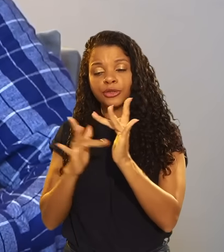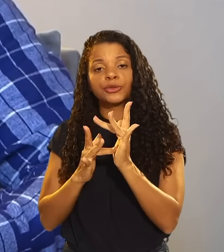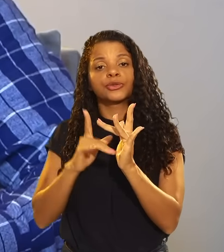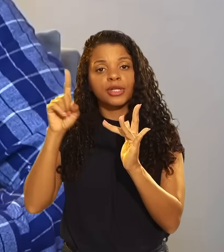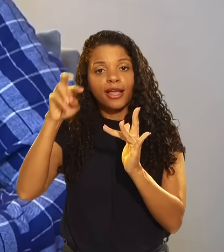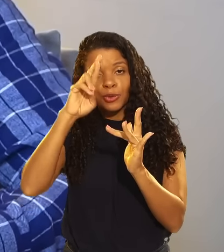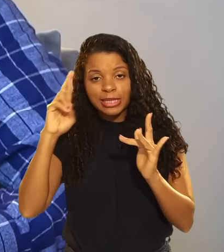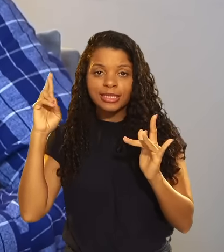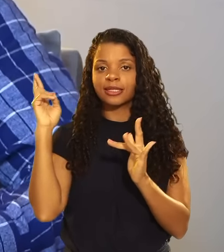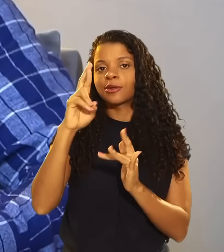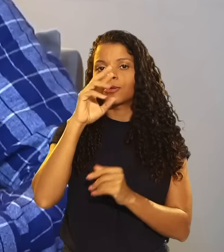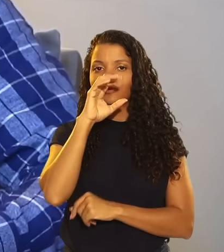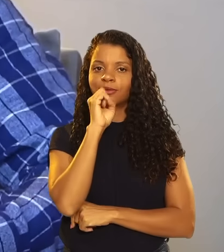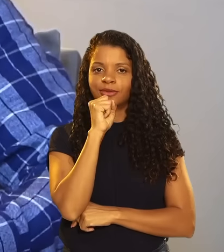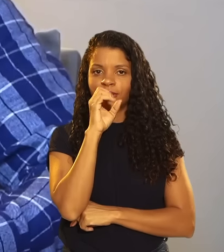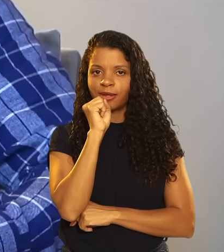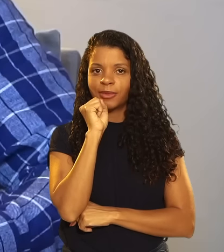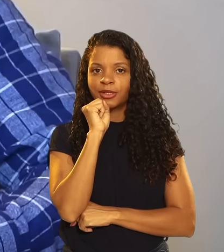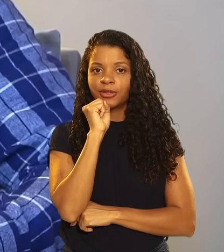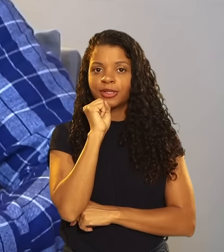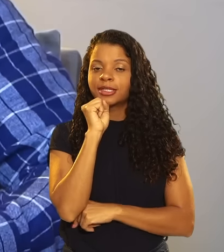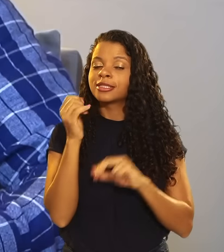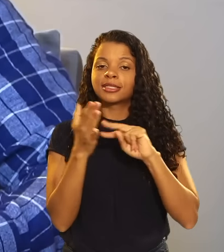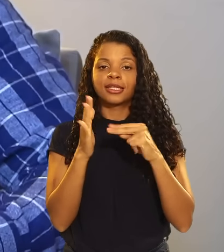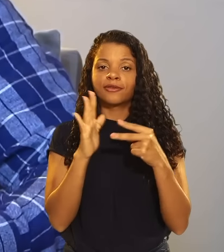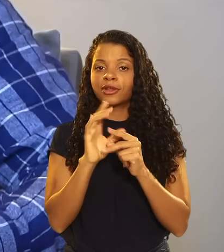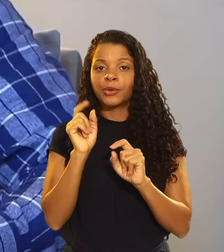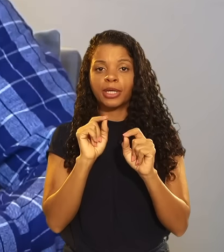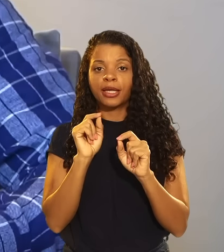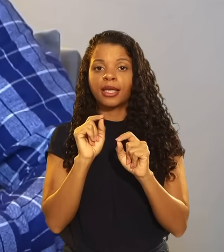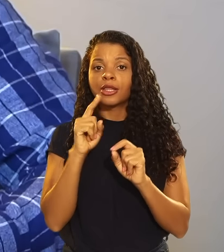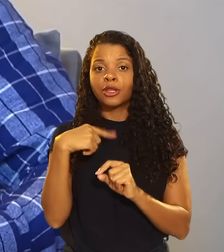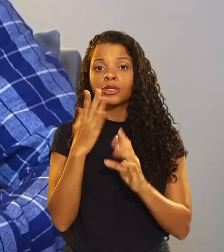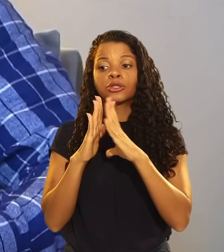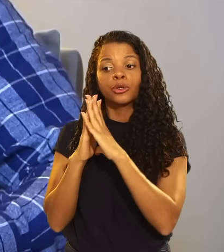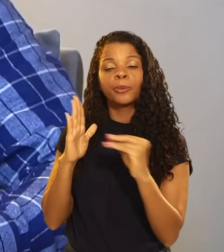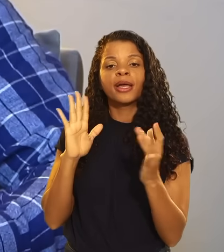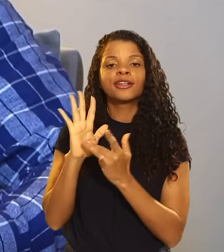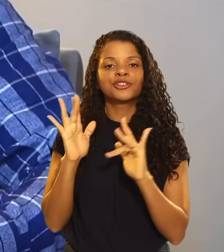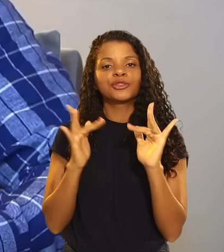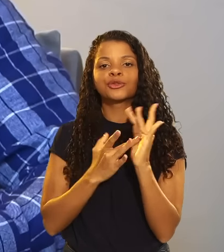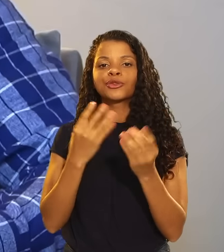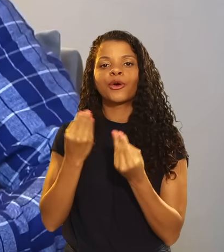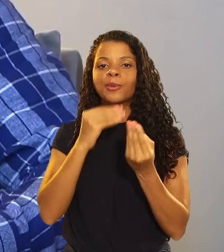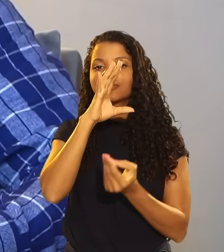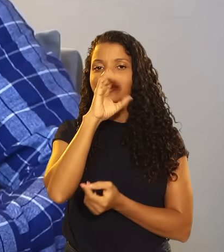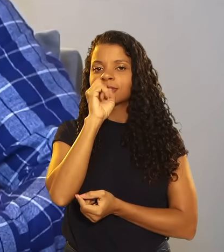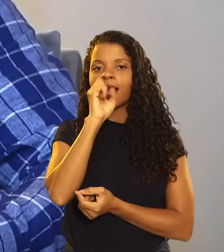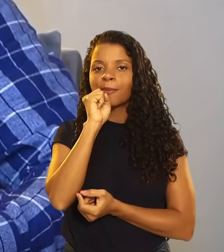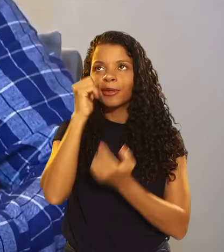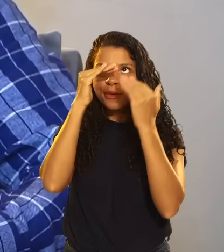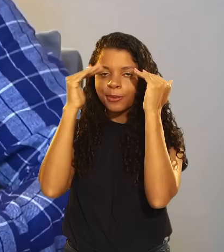nos ensinou por meio do seu exemplo de como devemos guardar o sábado, como devemos observar o sábado. Então, às